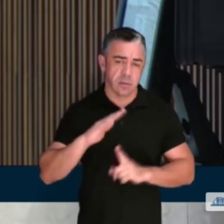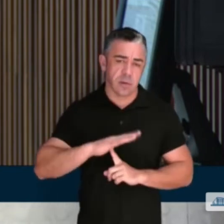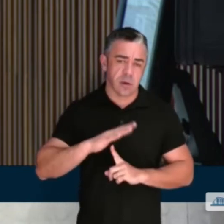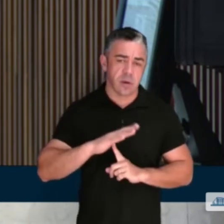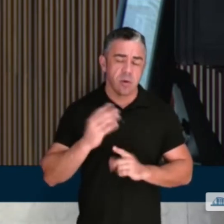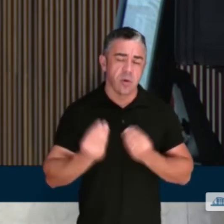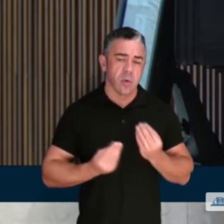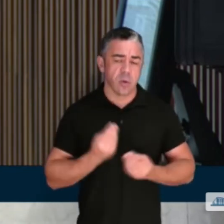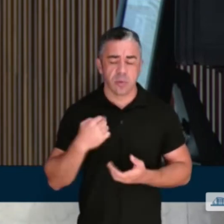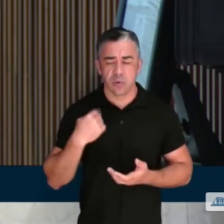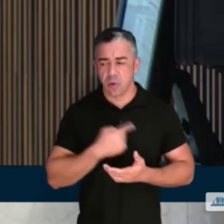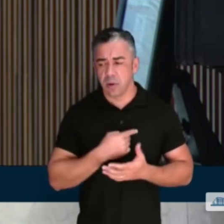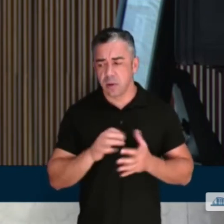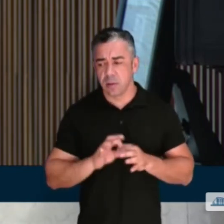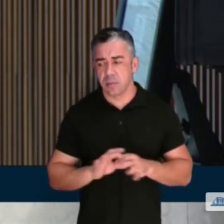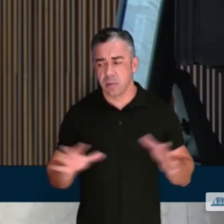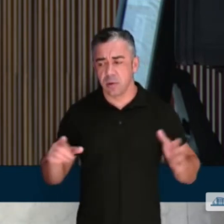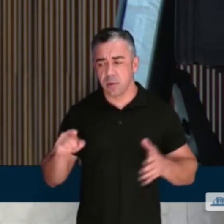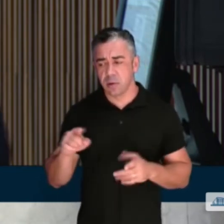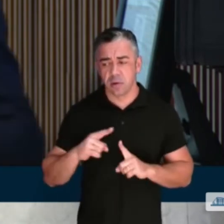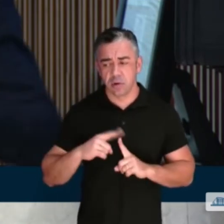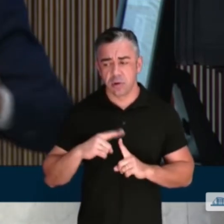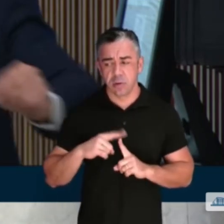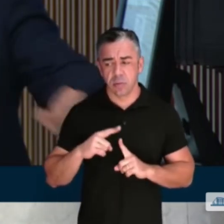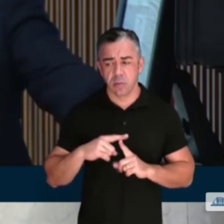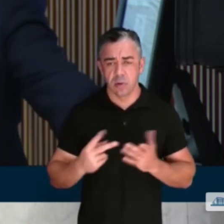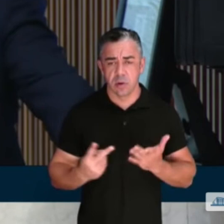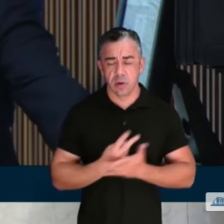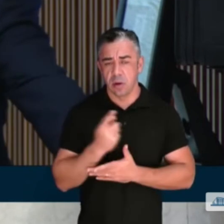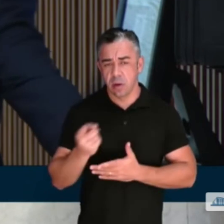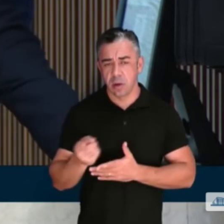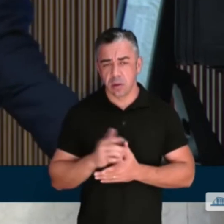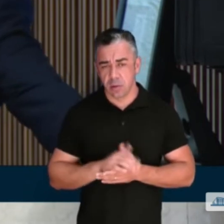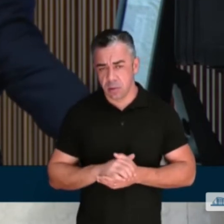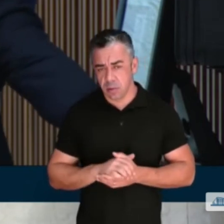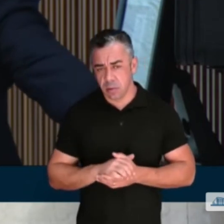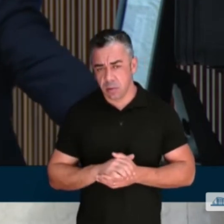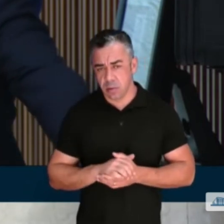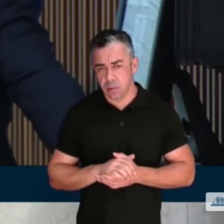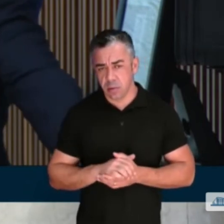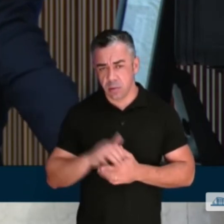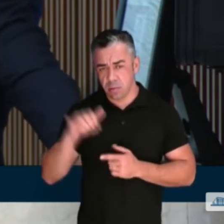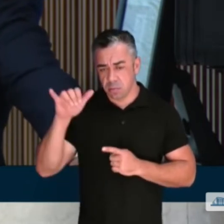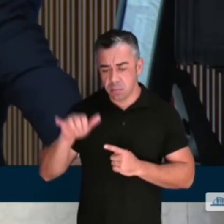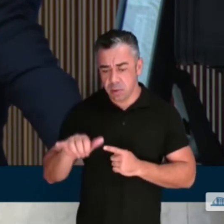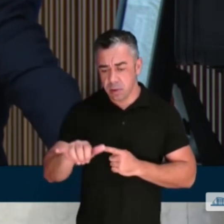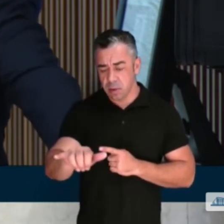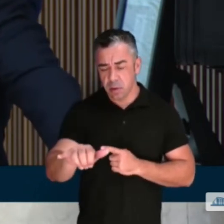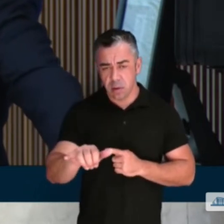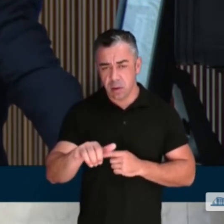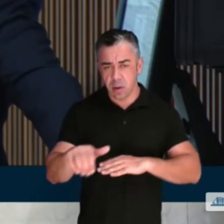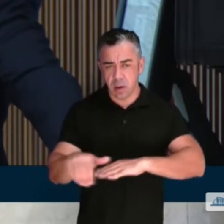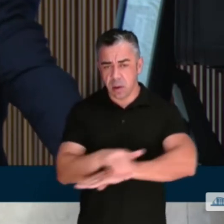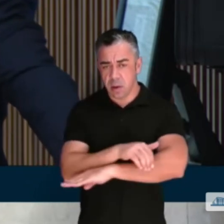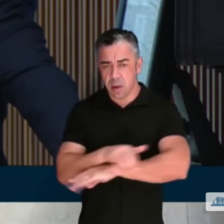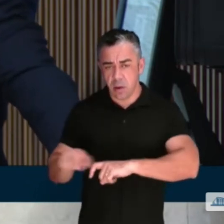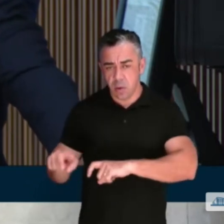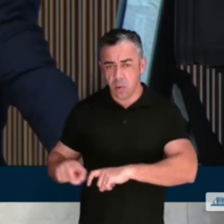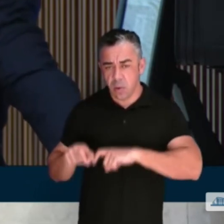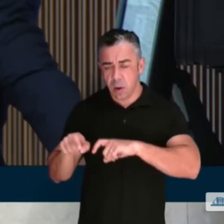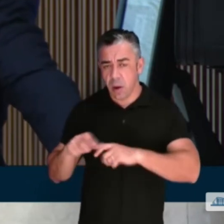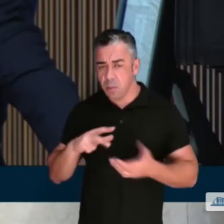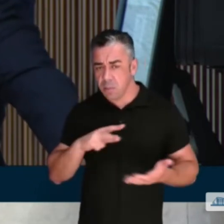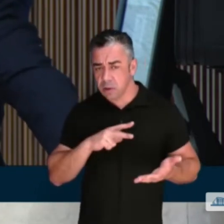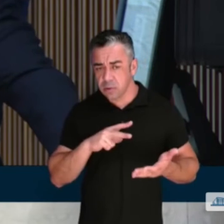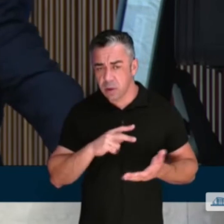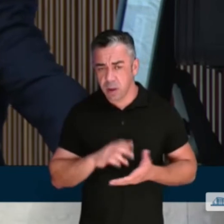gente vai permitir esse tipo de inconsistência? Pista rural é propriedade